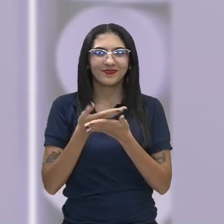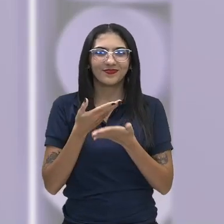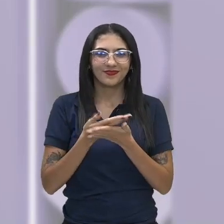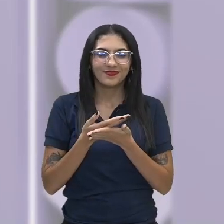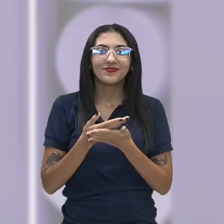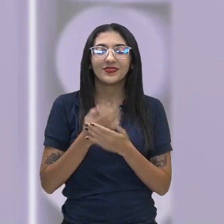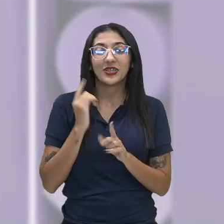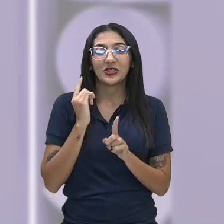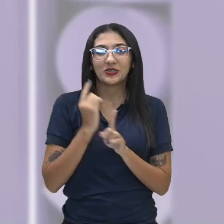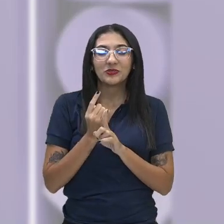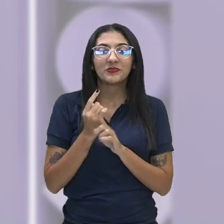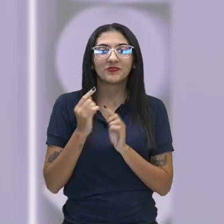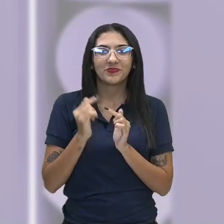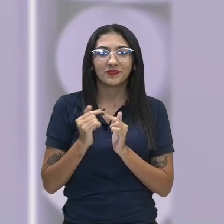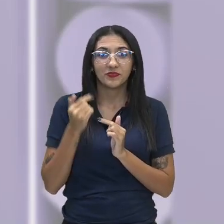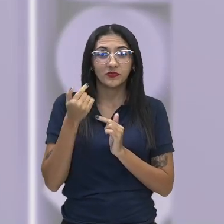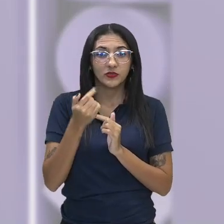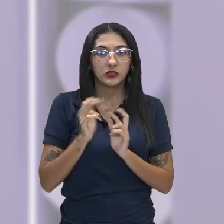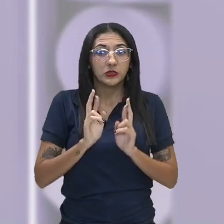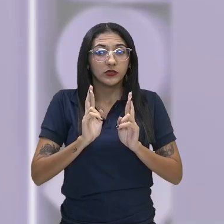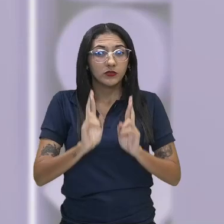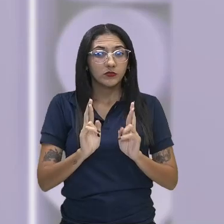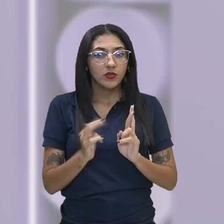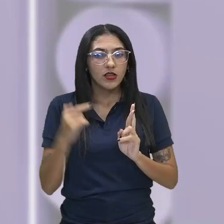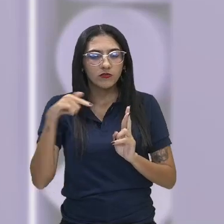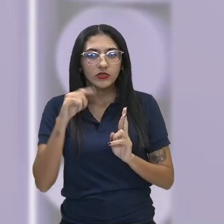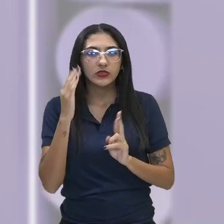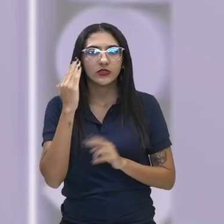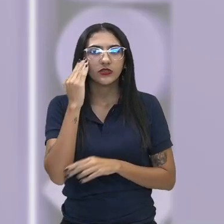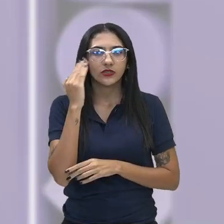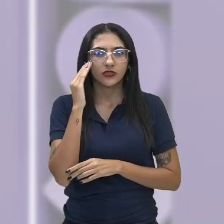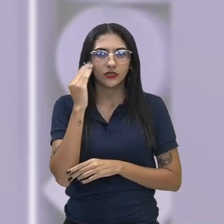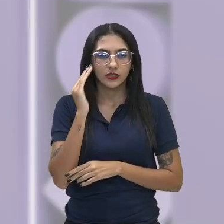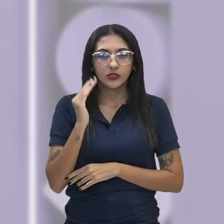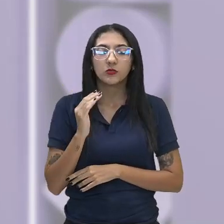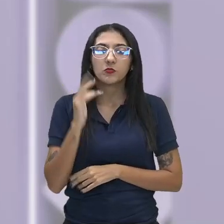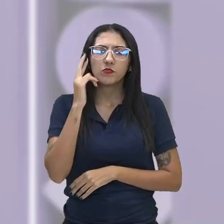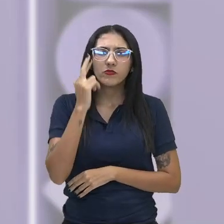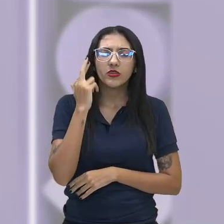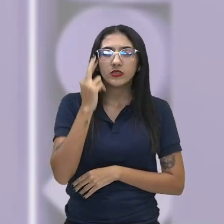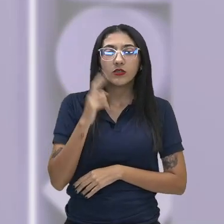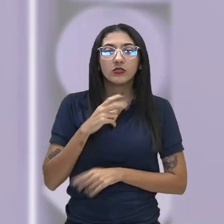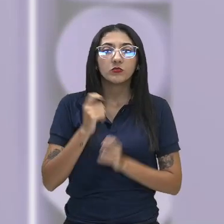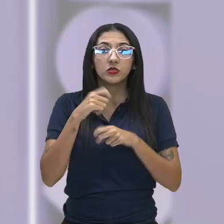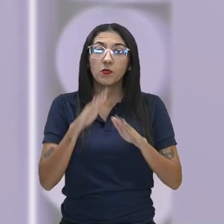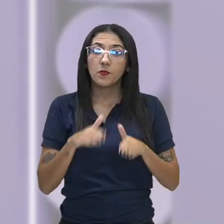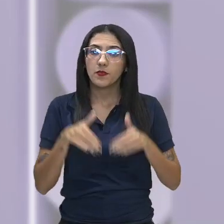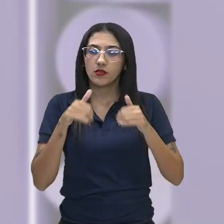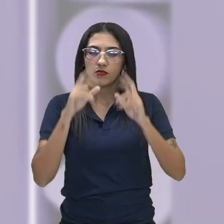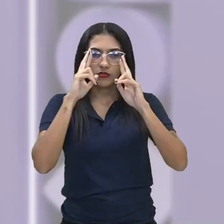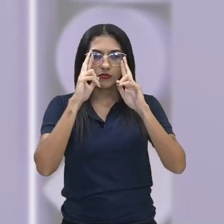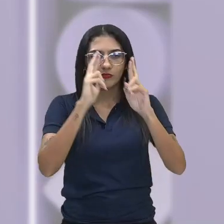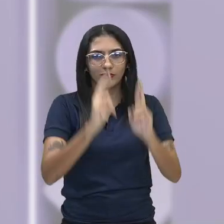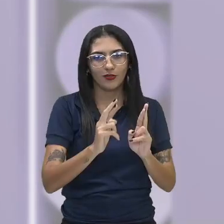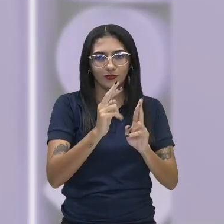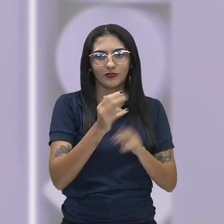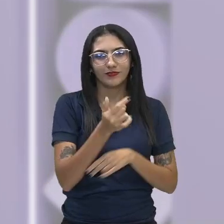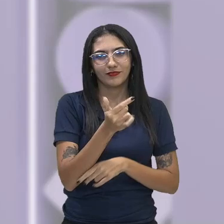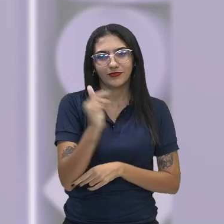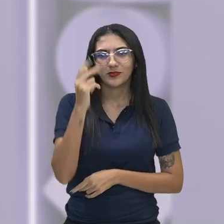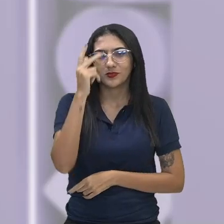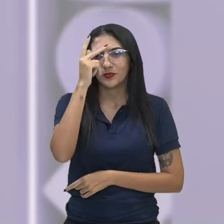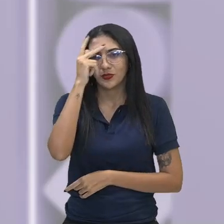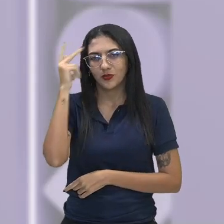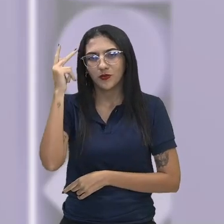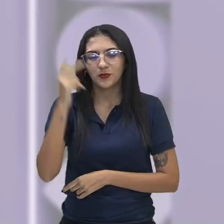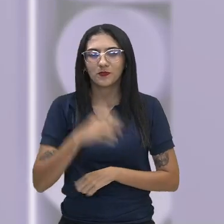atenção e esperamos que, a partir dessa reflexão, nós possamos também melhor respeitar o outro, que muitas das